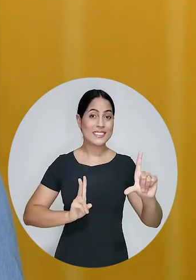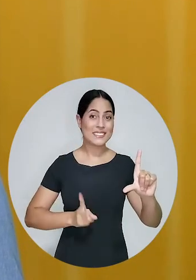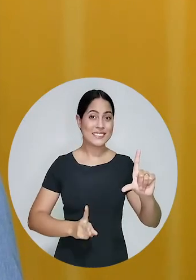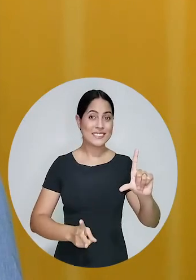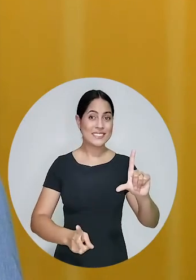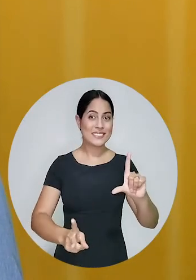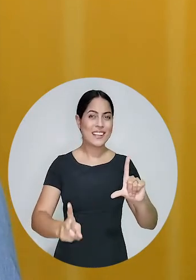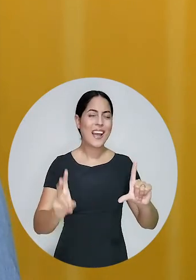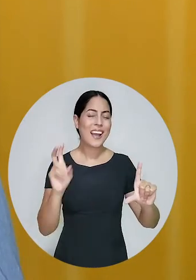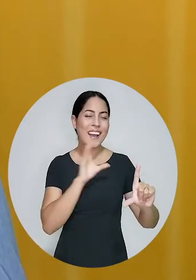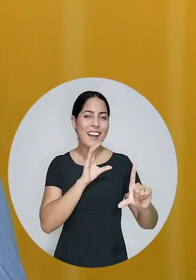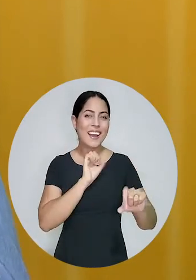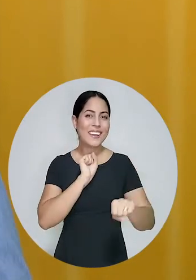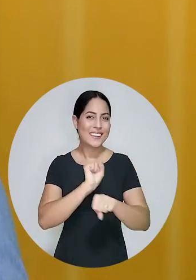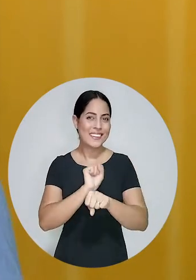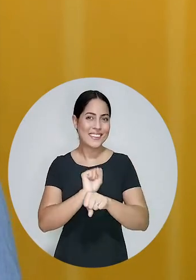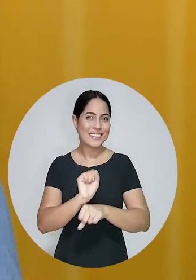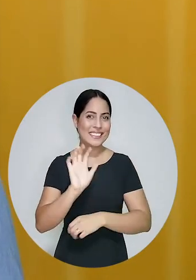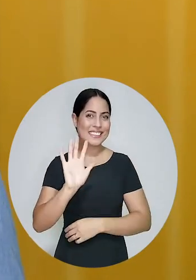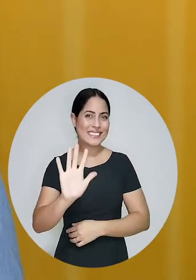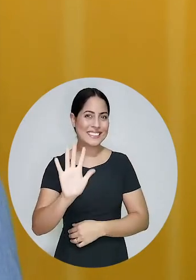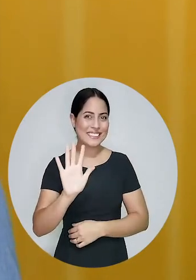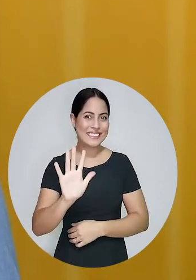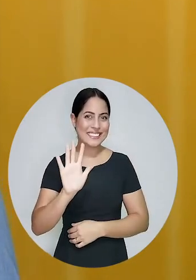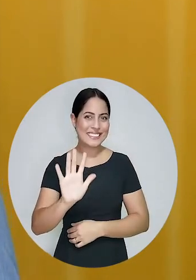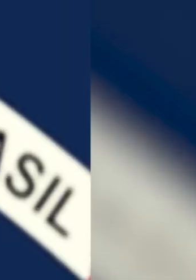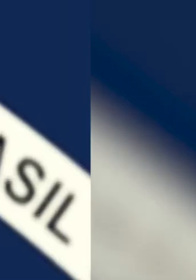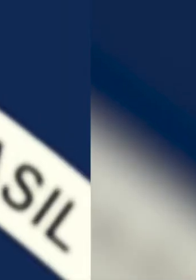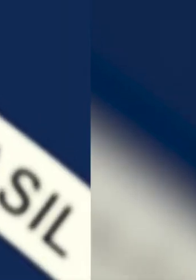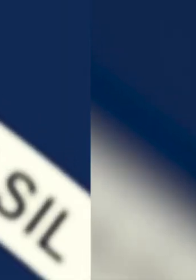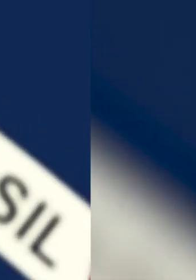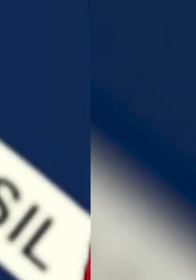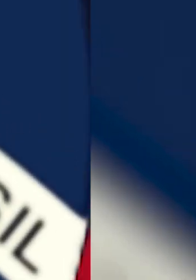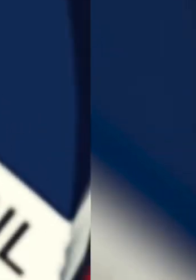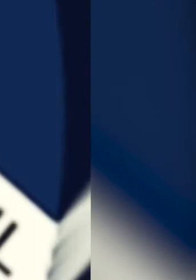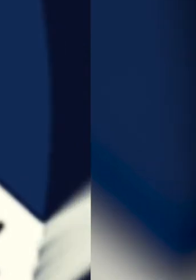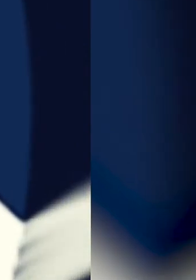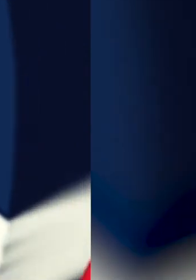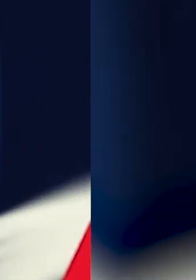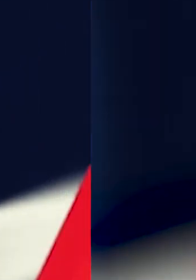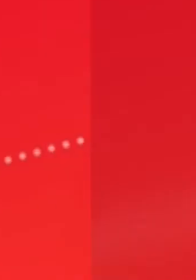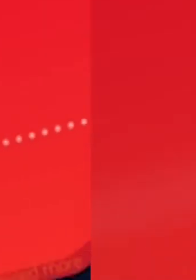OAB Nacional. É muito rápido, não saia daí.